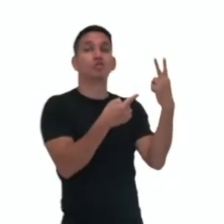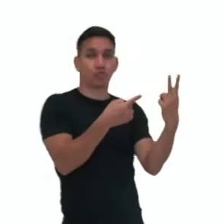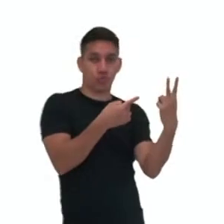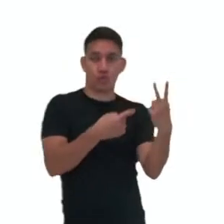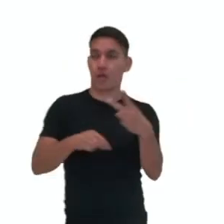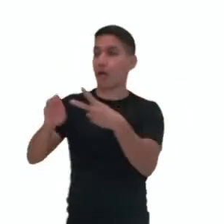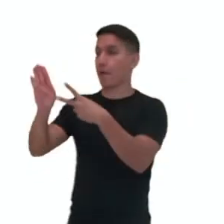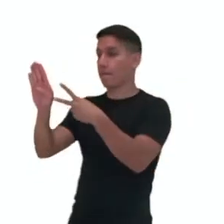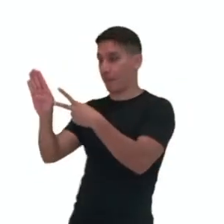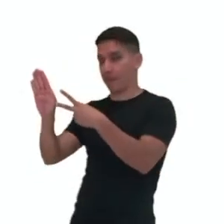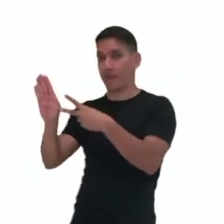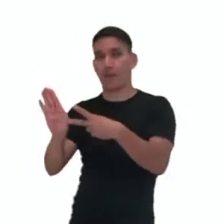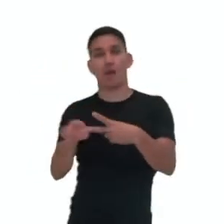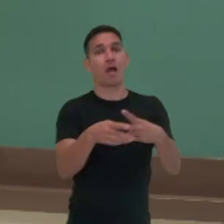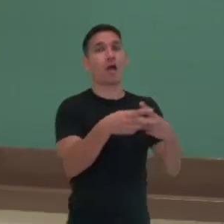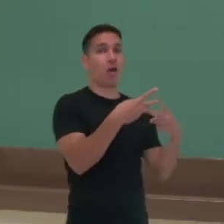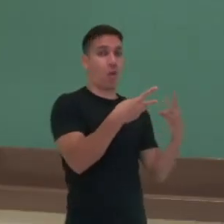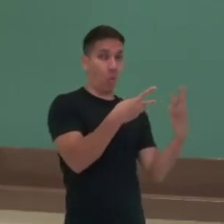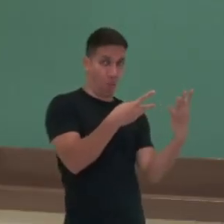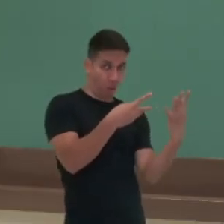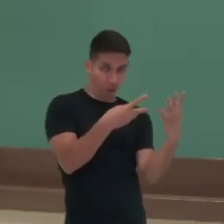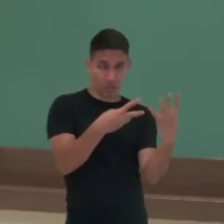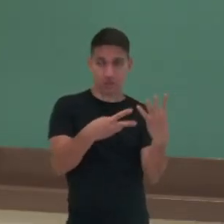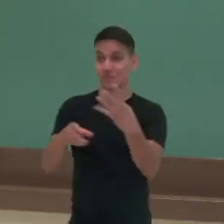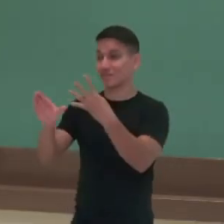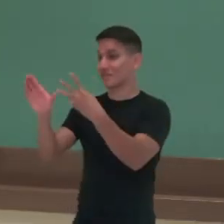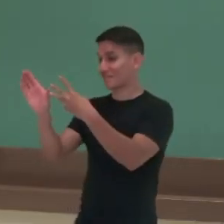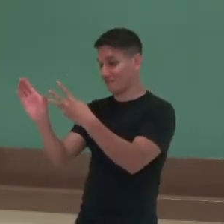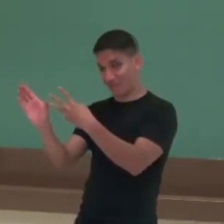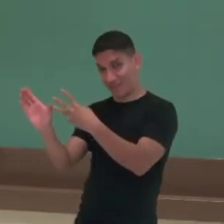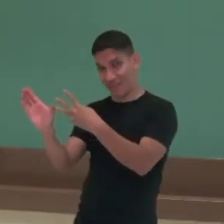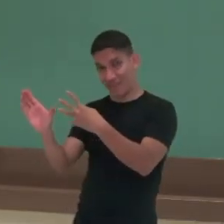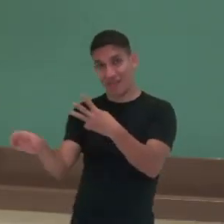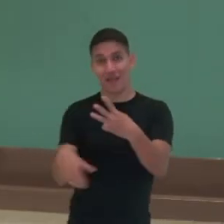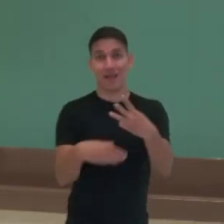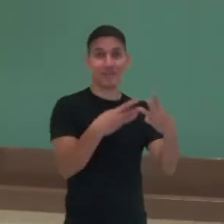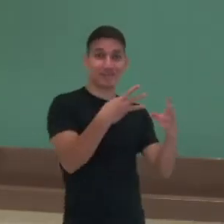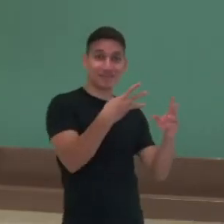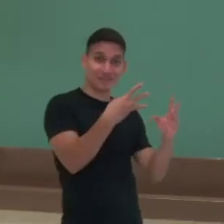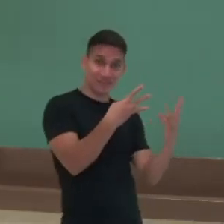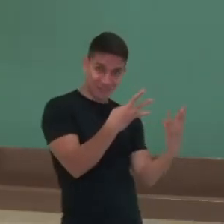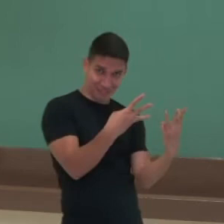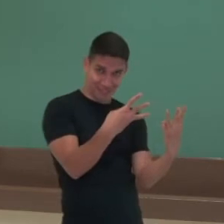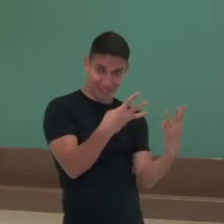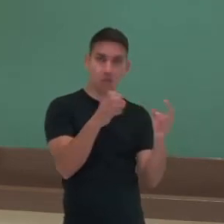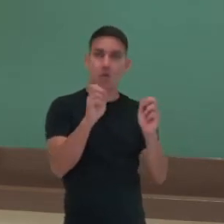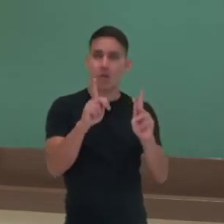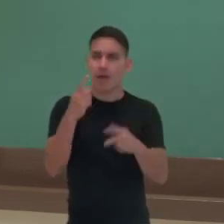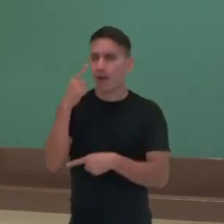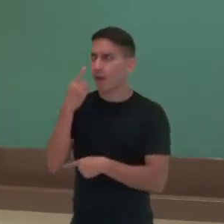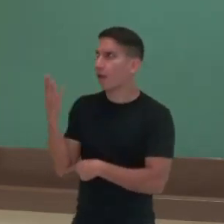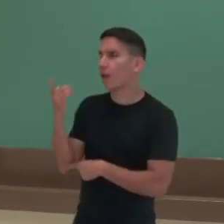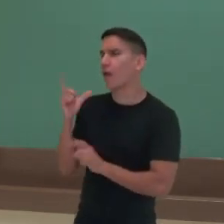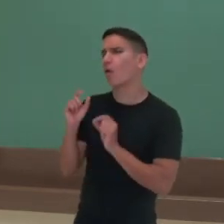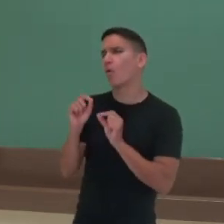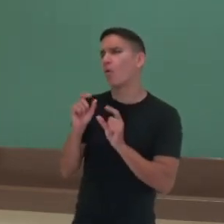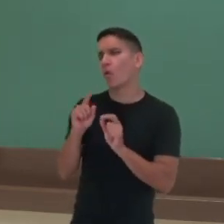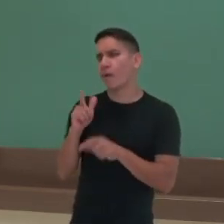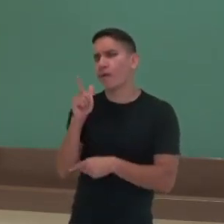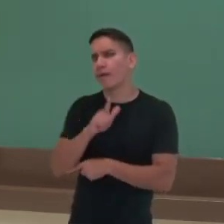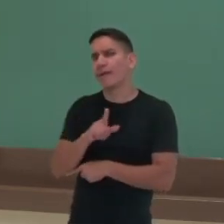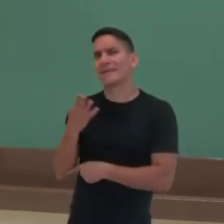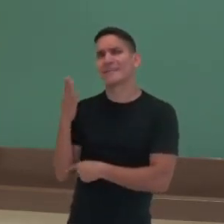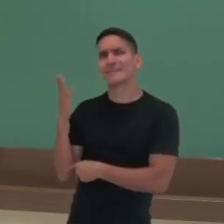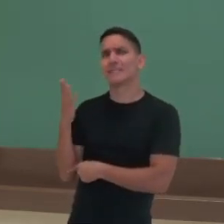para 4 e C está para 3. Bom, Vamos supor, então, que ele não